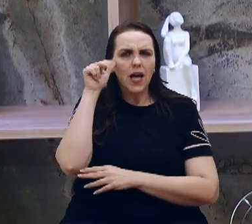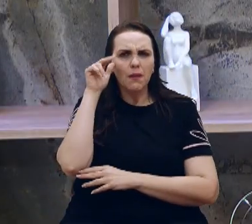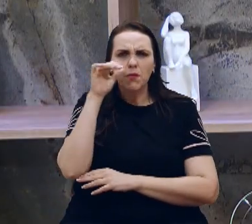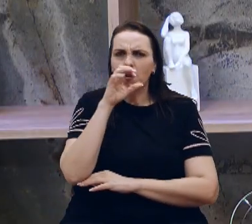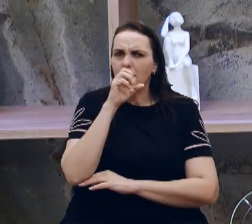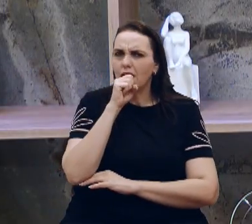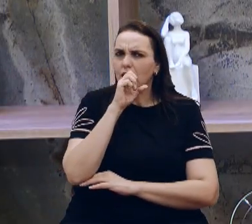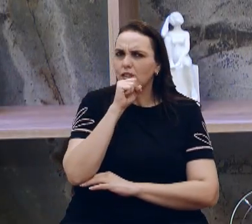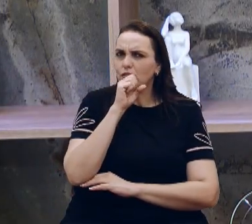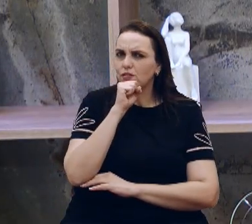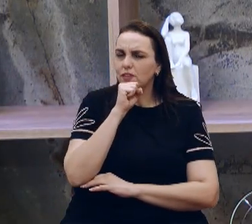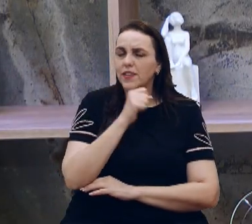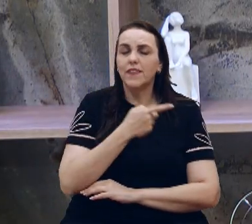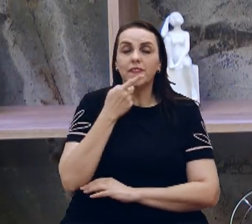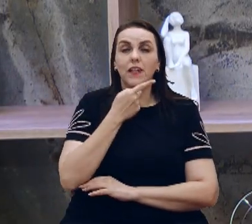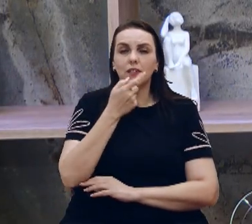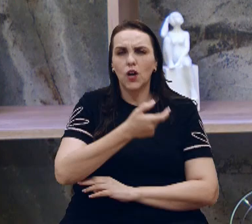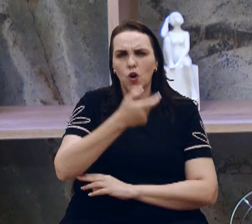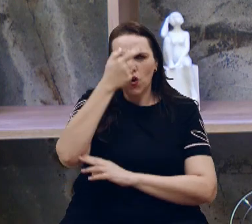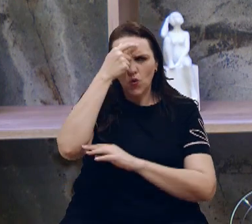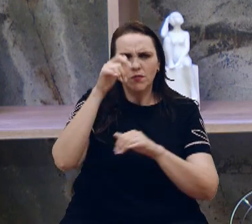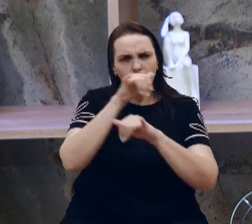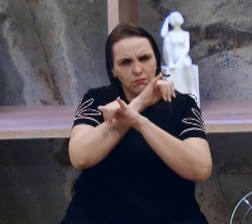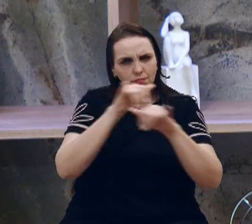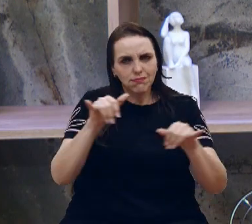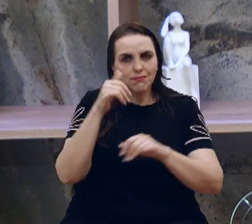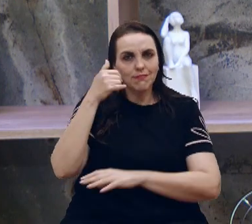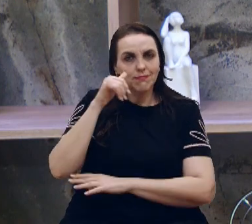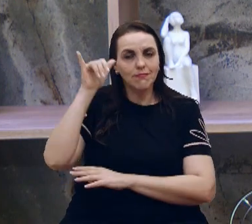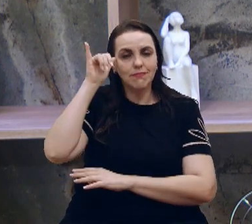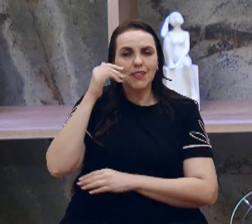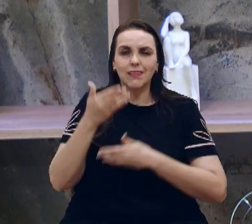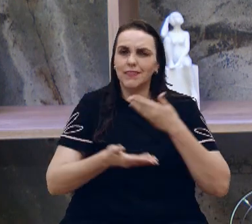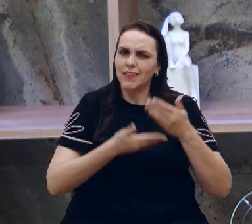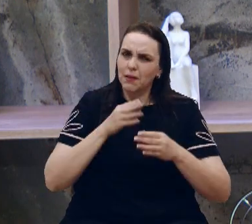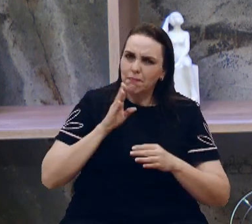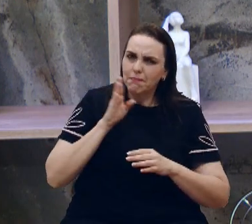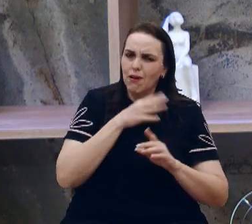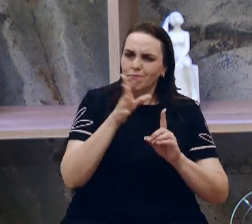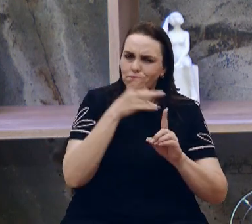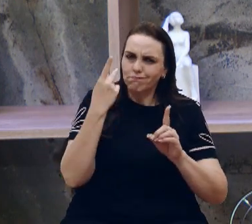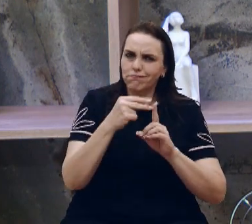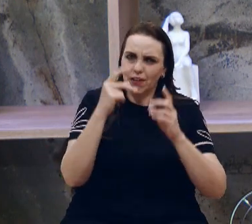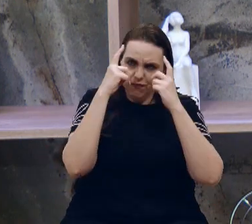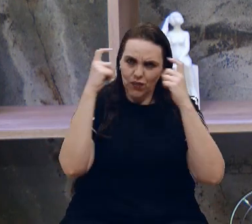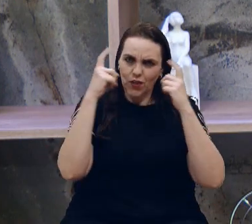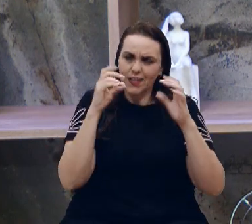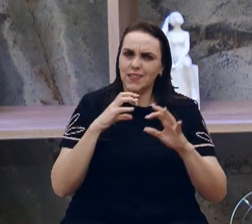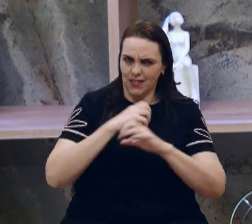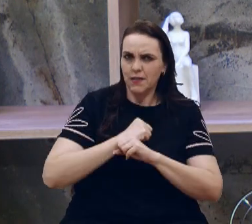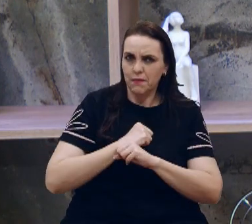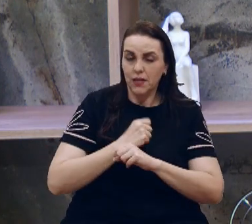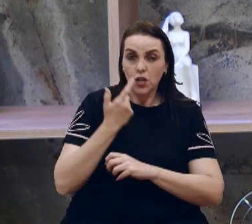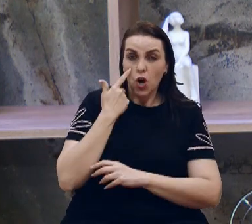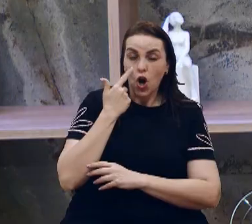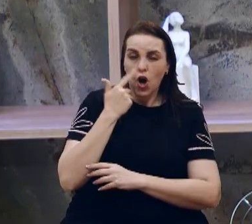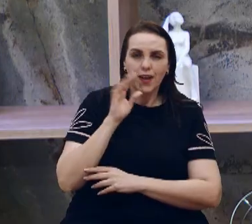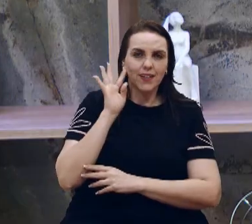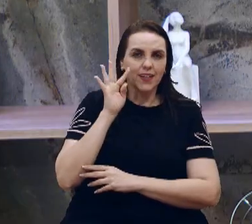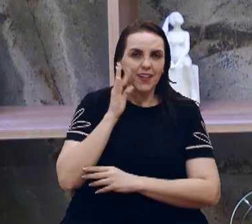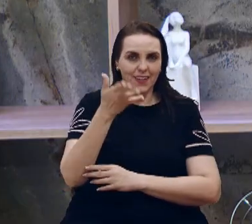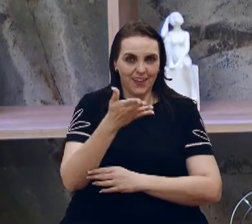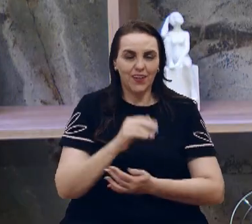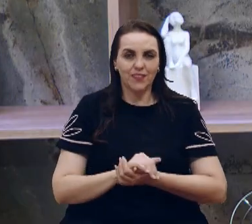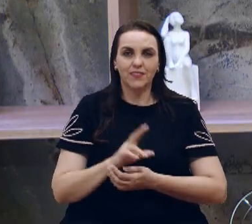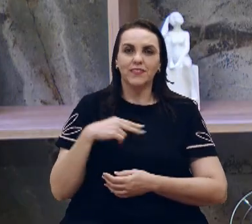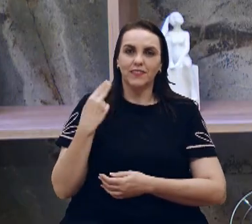Laranja, falando na conscientização e prevenção aos maus tratos dos animais, Olha esse material, que bacana, que a